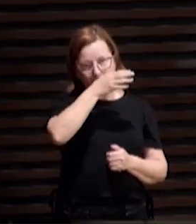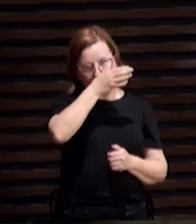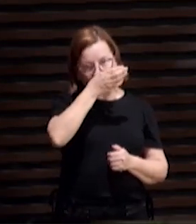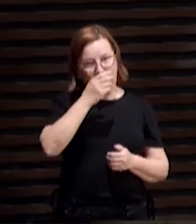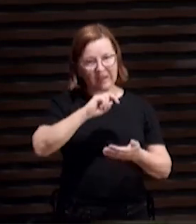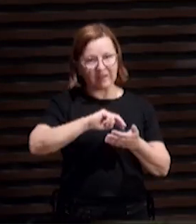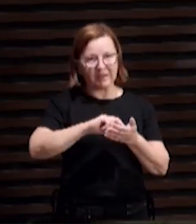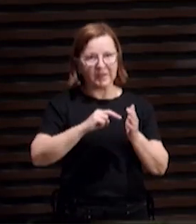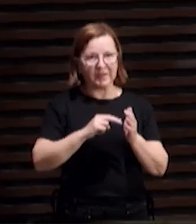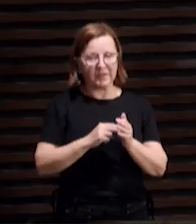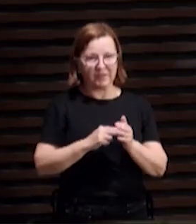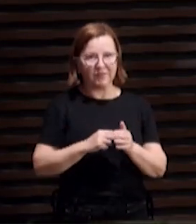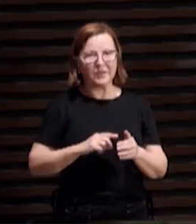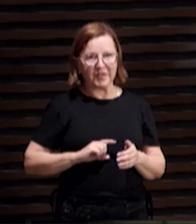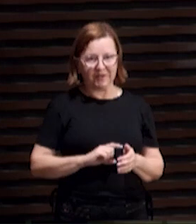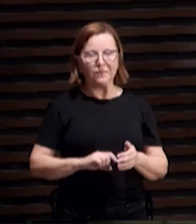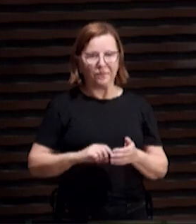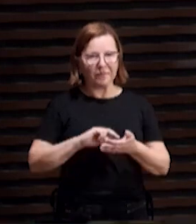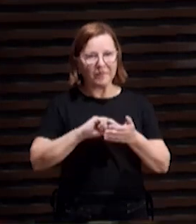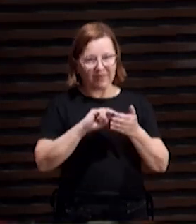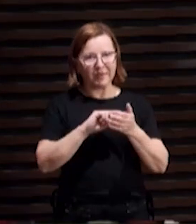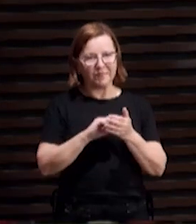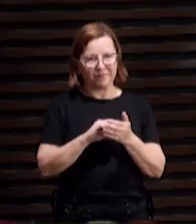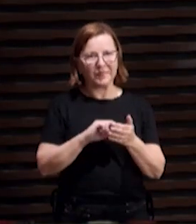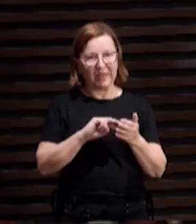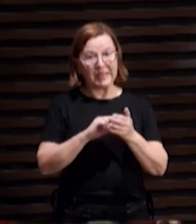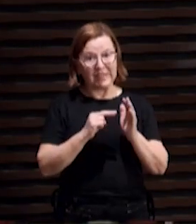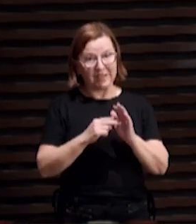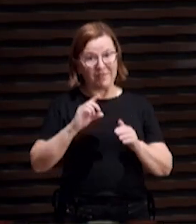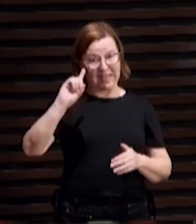trata-se de Yahvé, o Eu Sou,